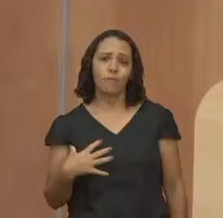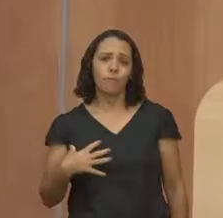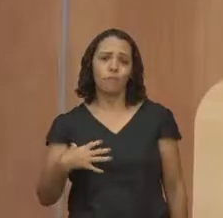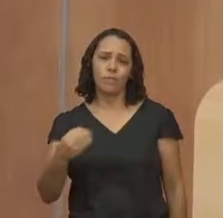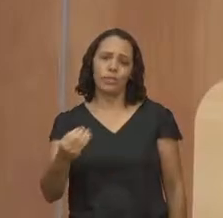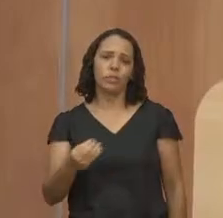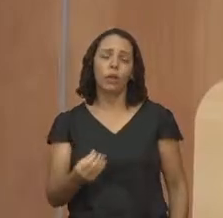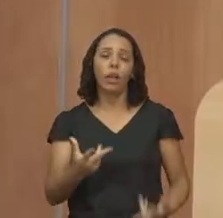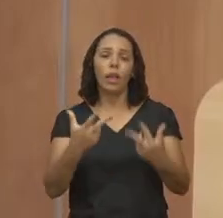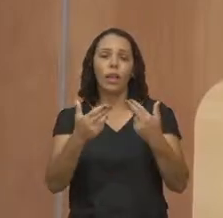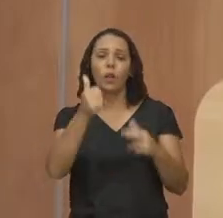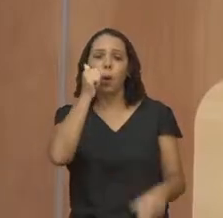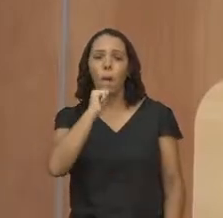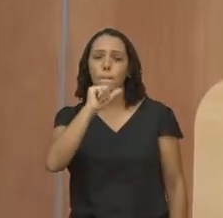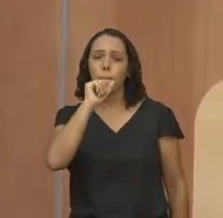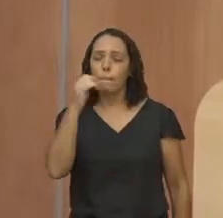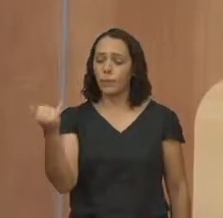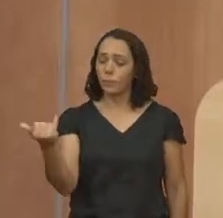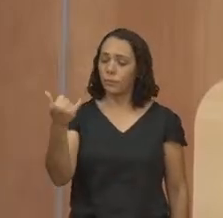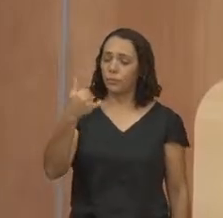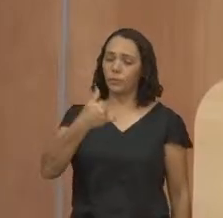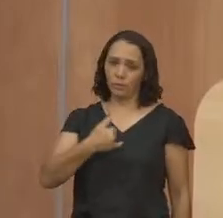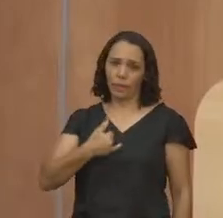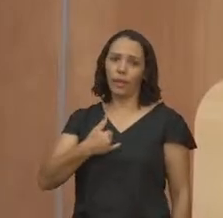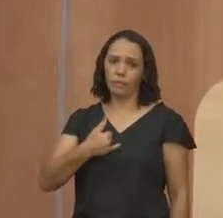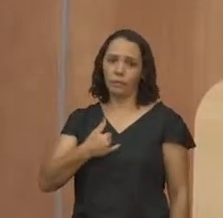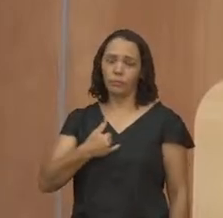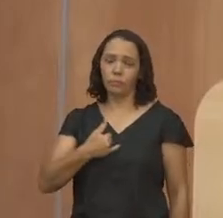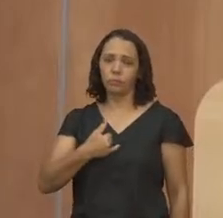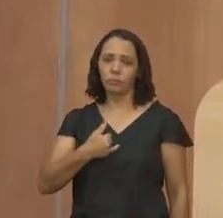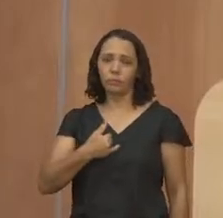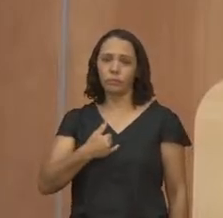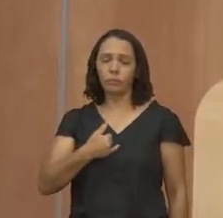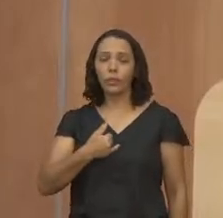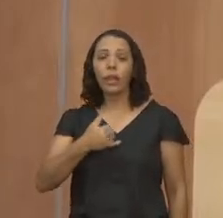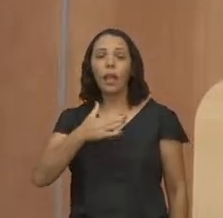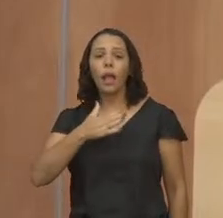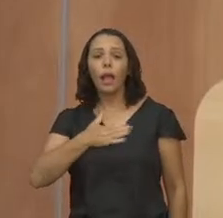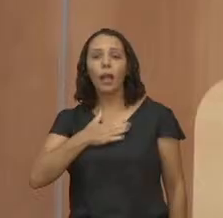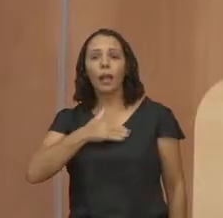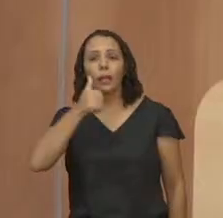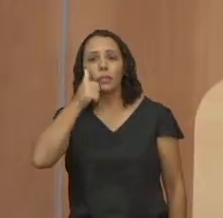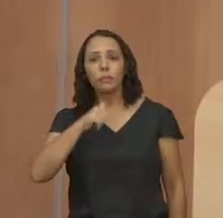da minha mãe lá em Minas Gerais, quando eu ia lá. As minhas irmãs